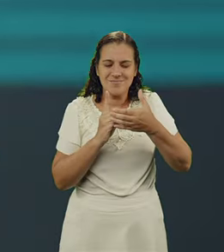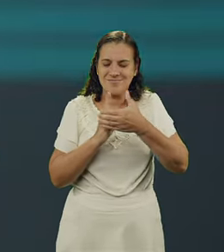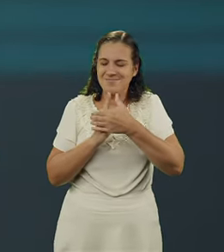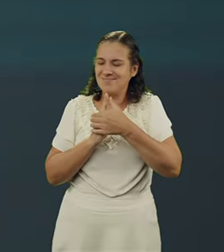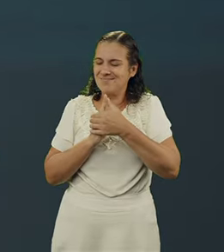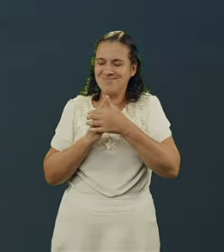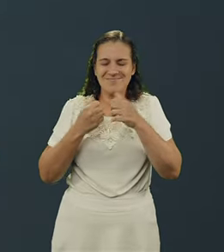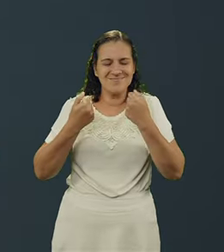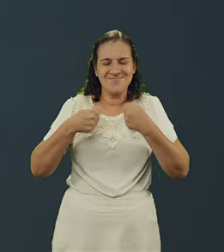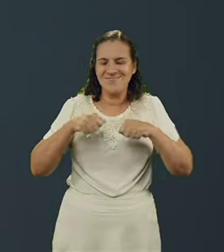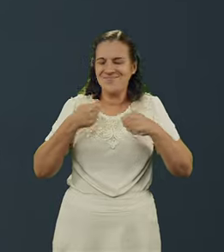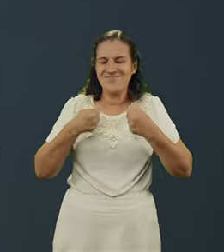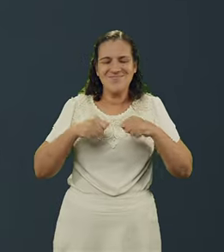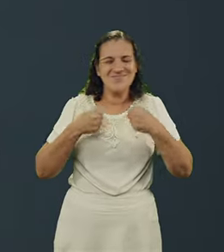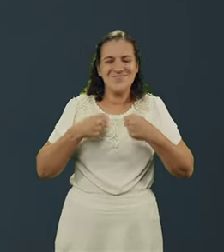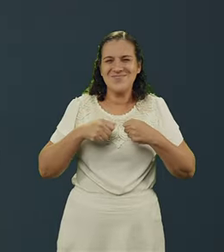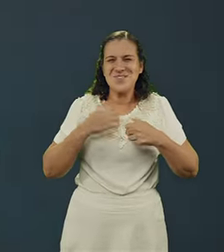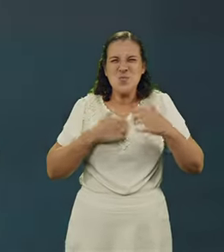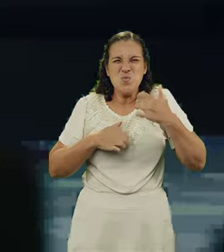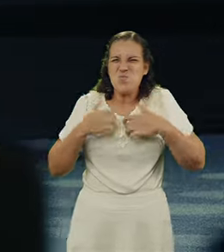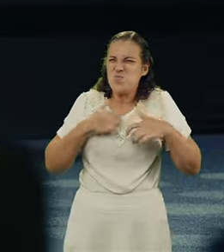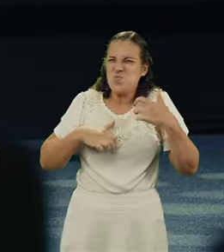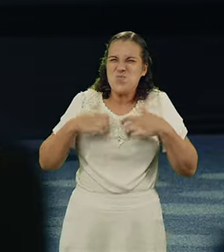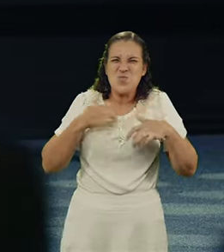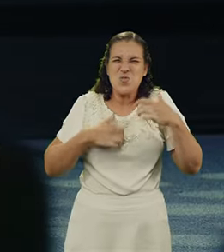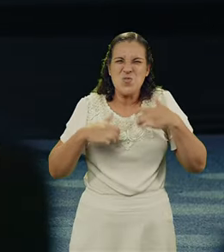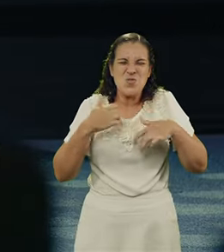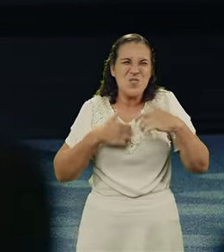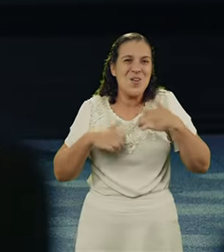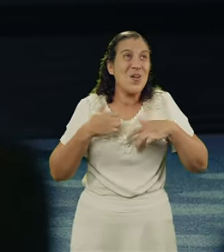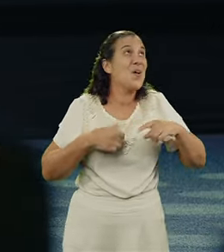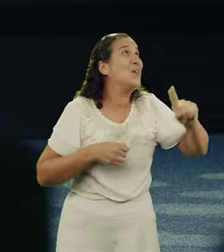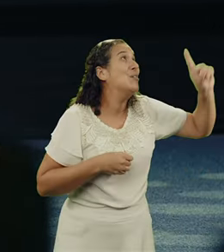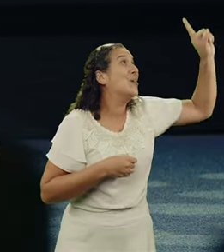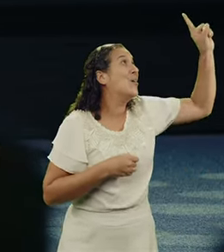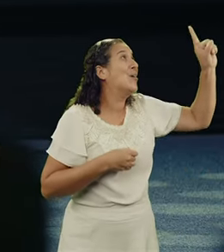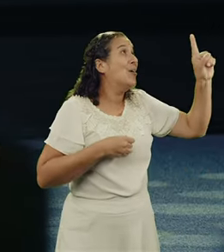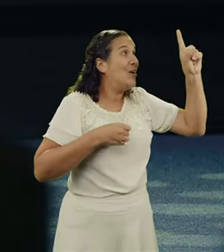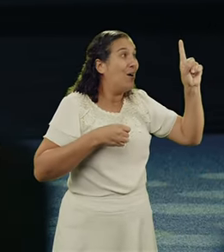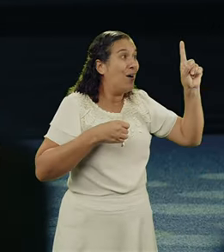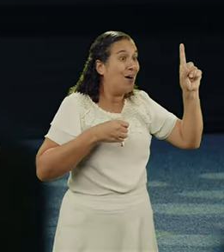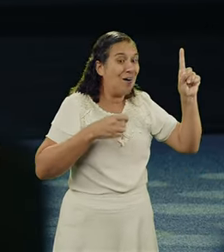não há o que temer. Outra vez. Jesus está contigo,